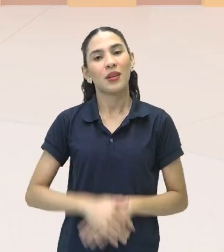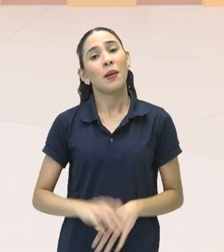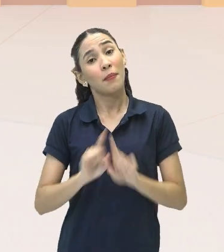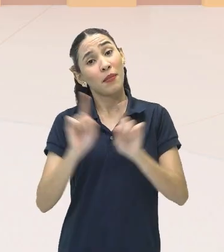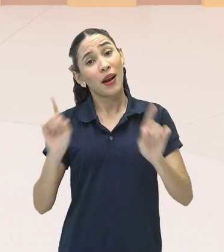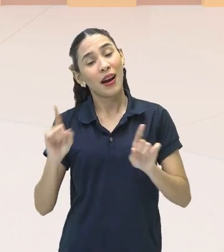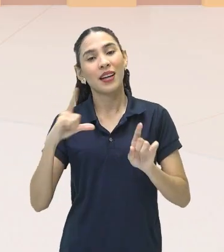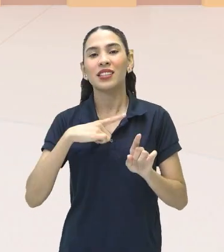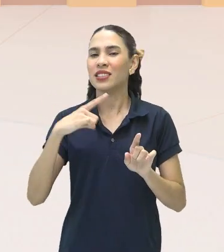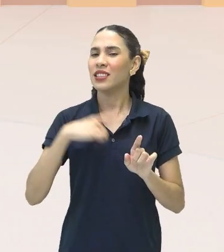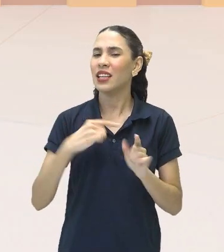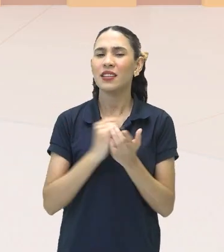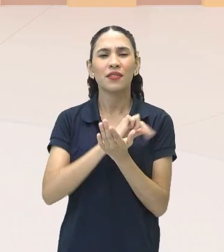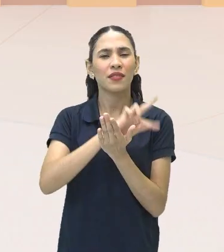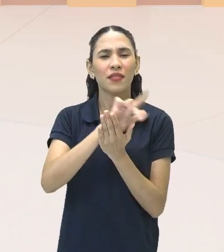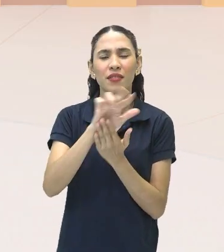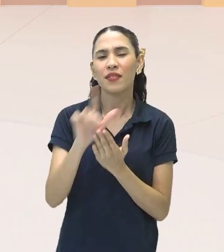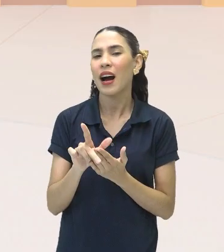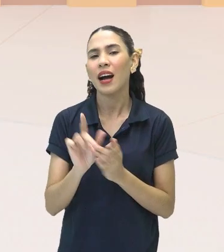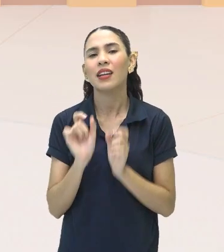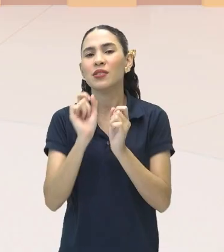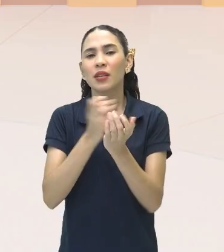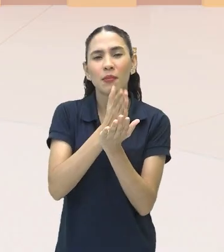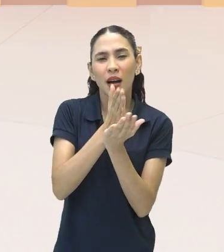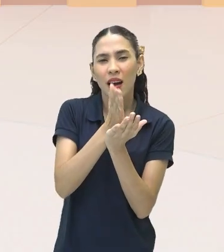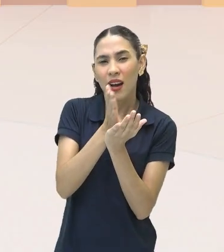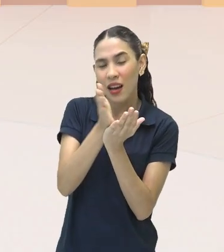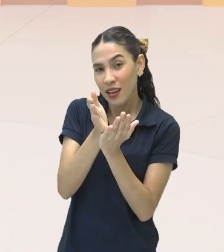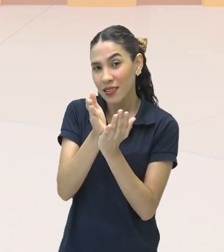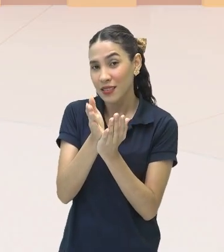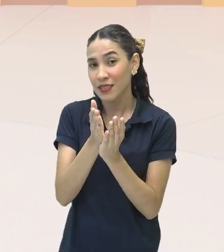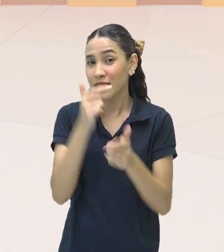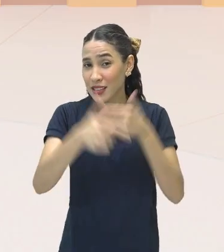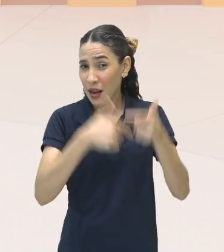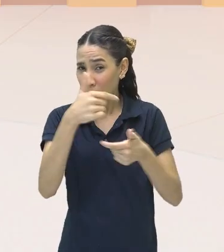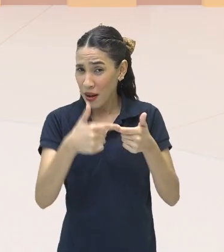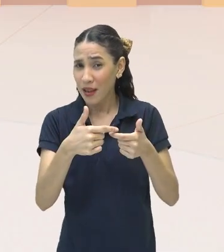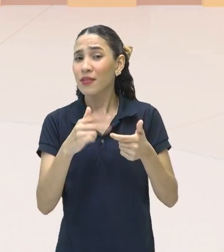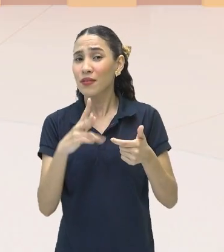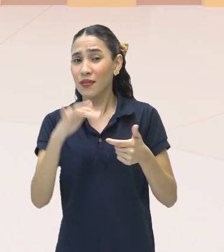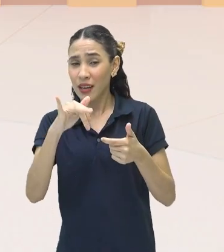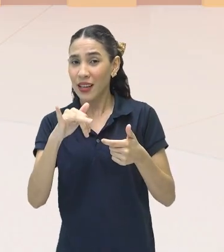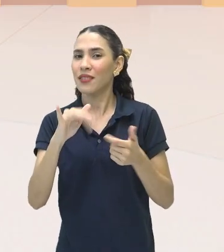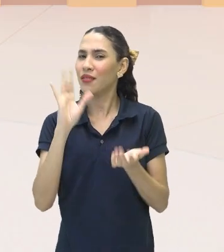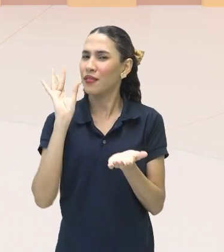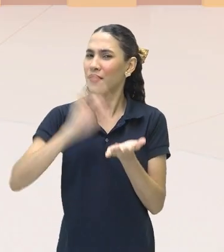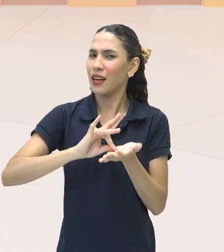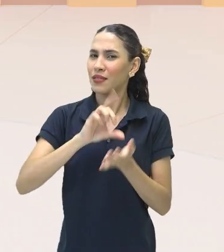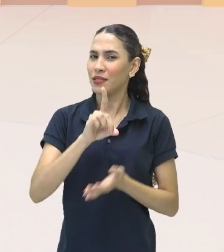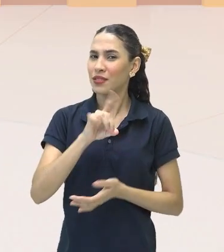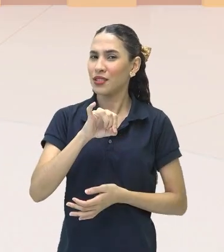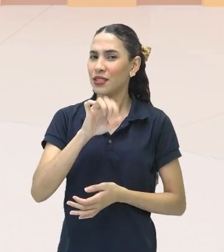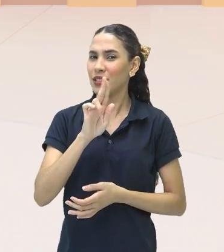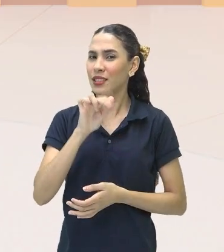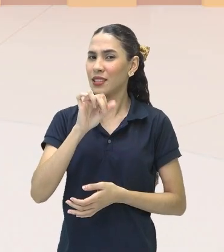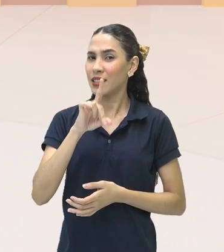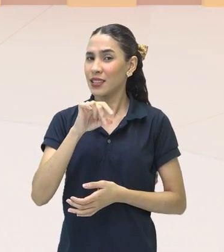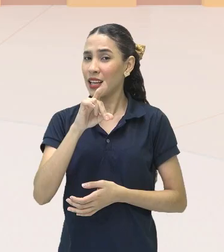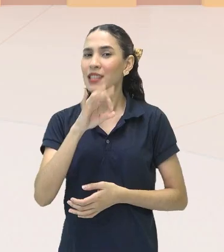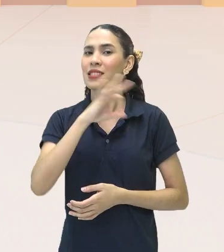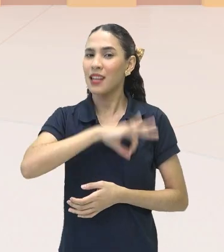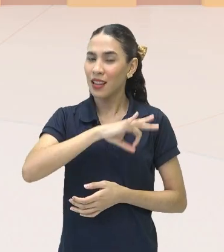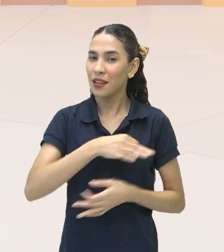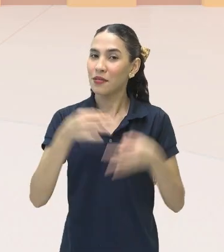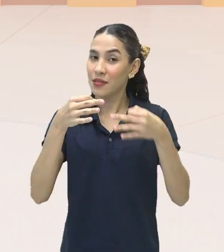tem muitas nuances aí dentro da afirmativa. Será que esse trabalho está realmente trazendo essa dignidade com um salário